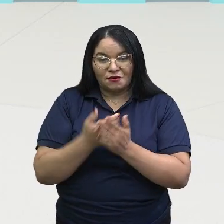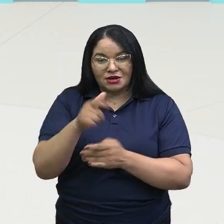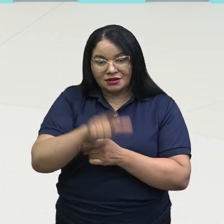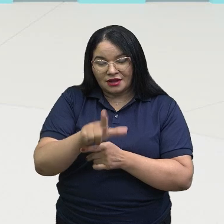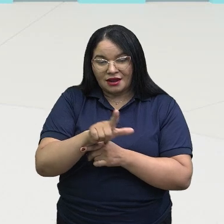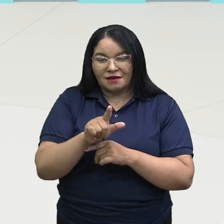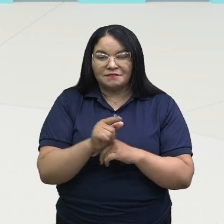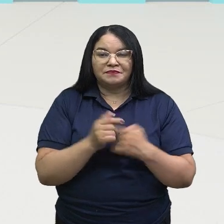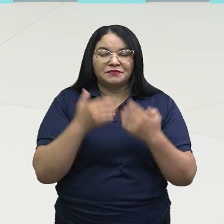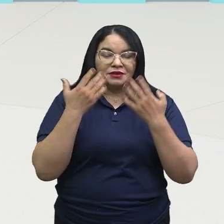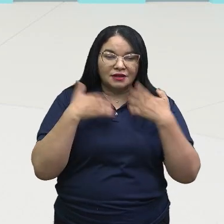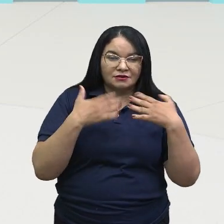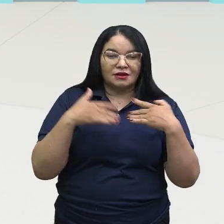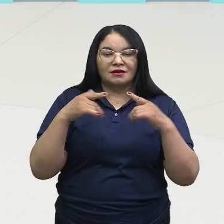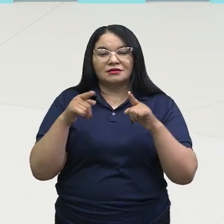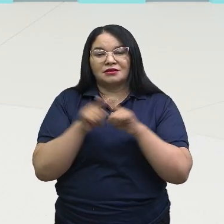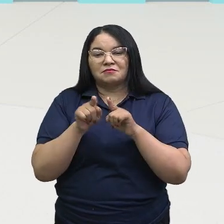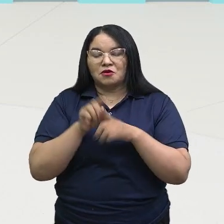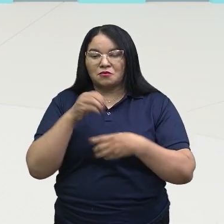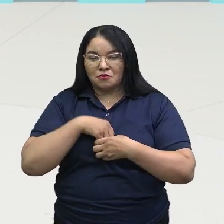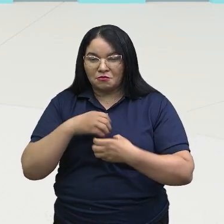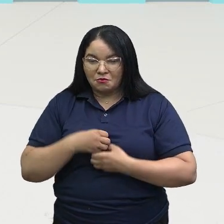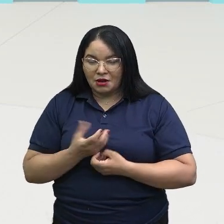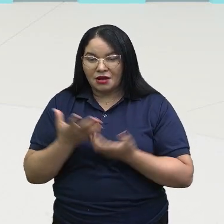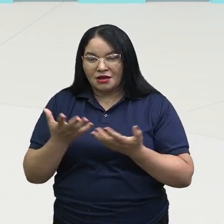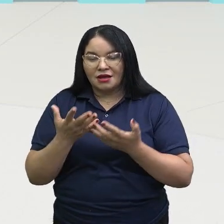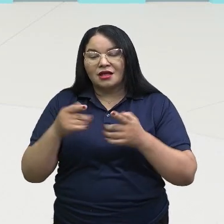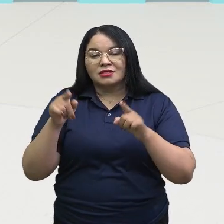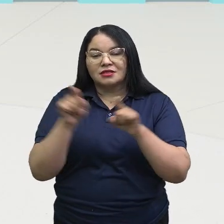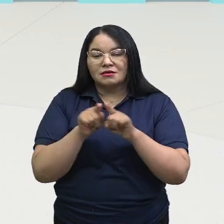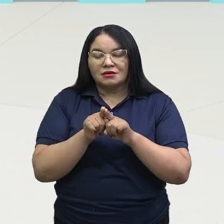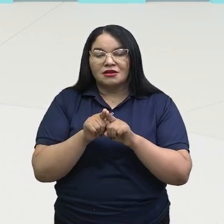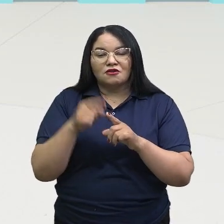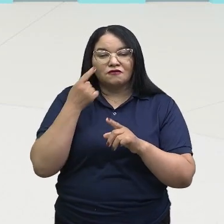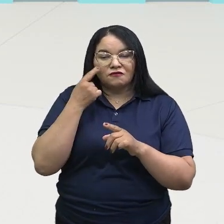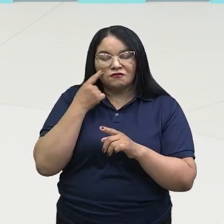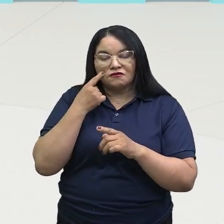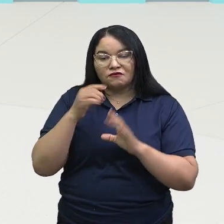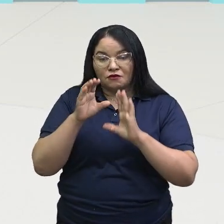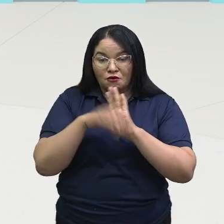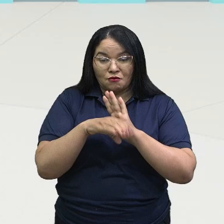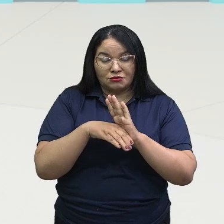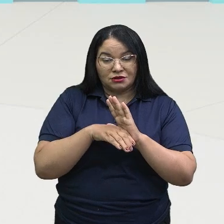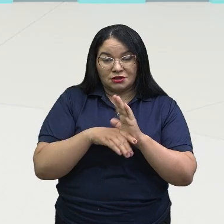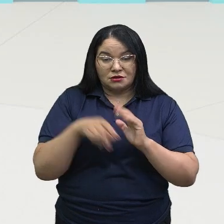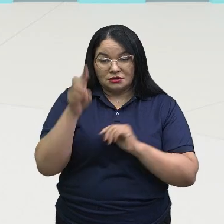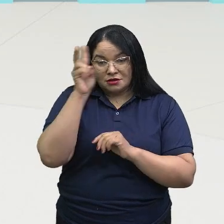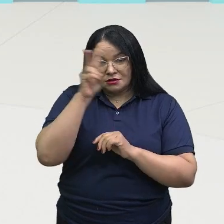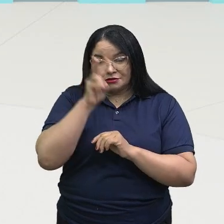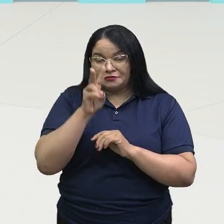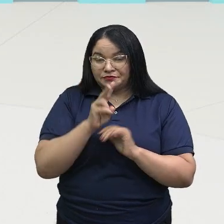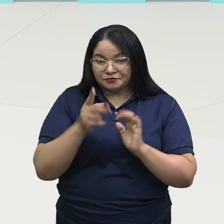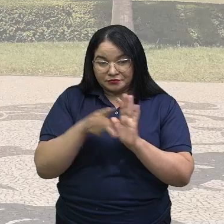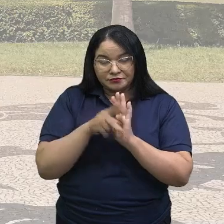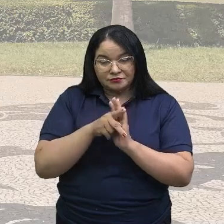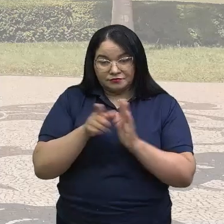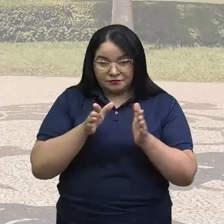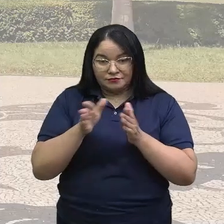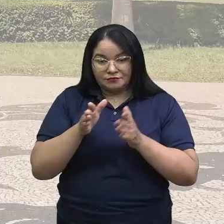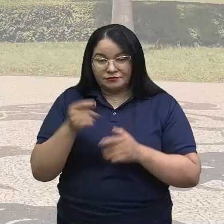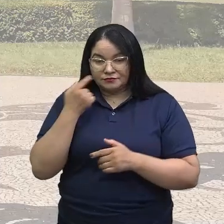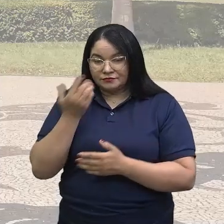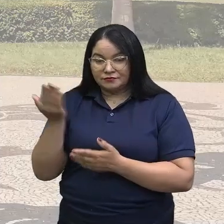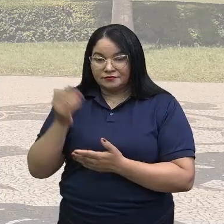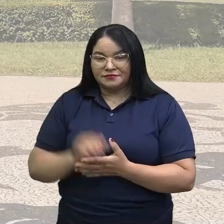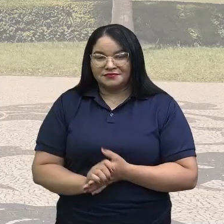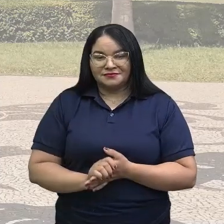naturalismo, né, quanto com o parnasianismo, eu quero que vocês vejam o contexto histórico da época, ok? Olá,